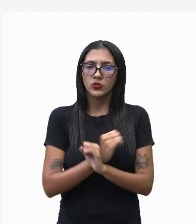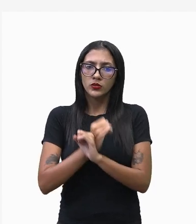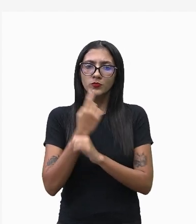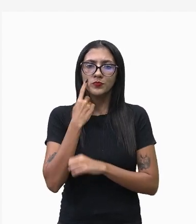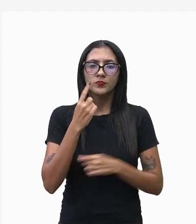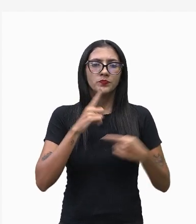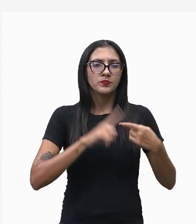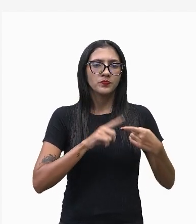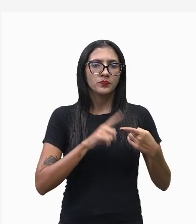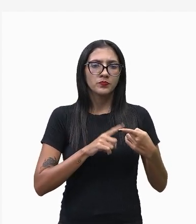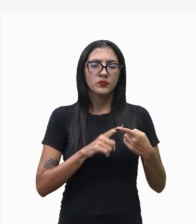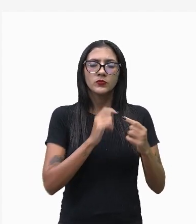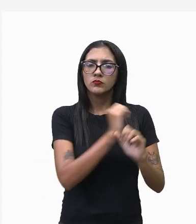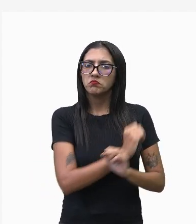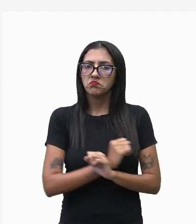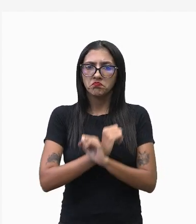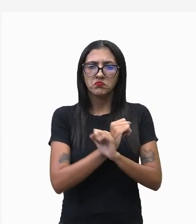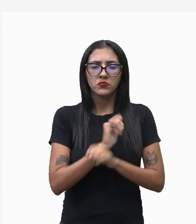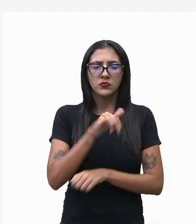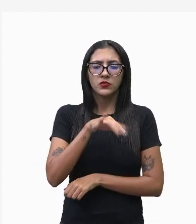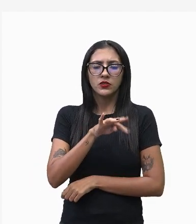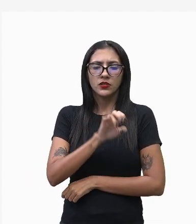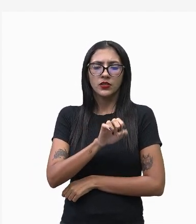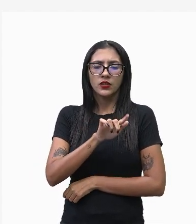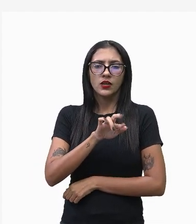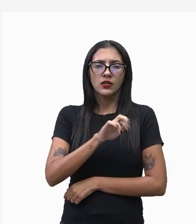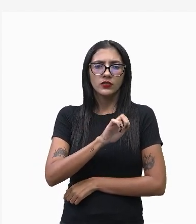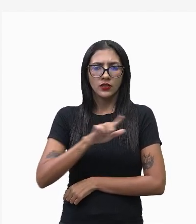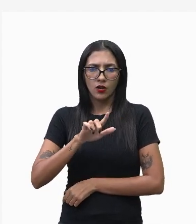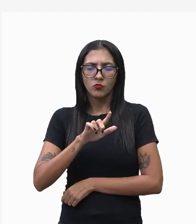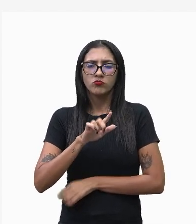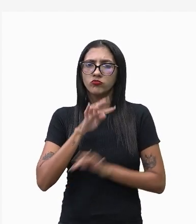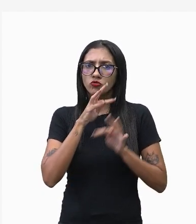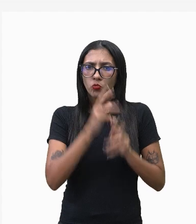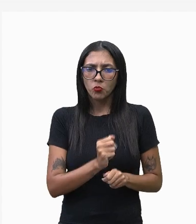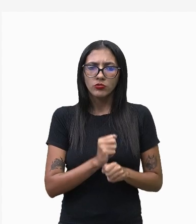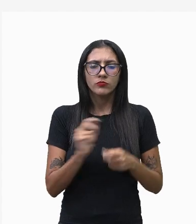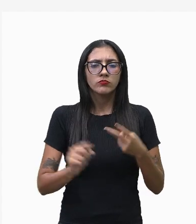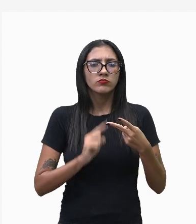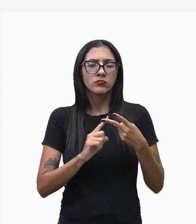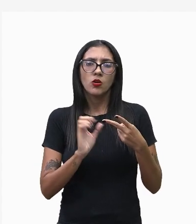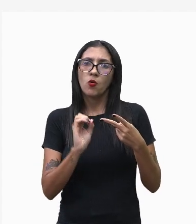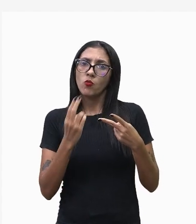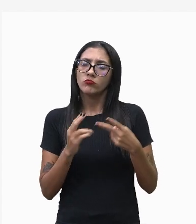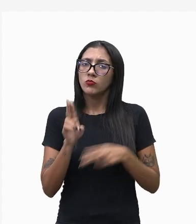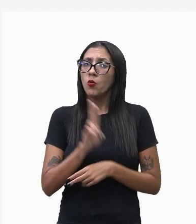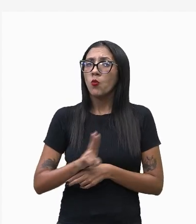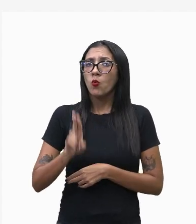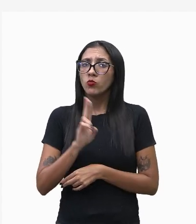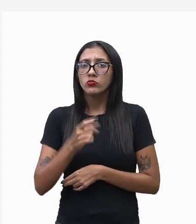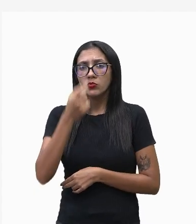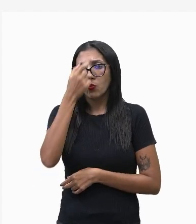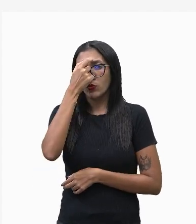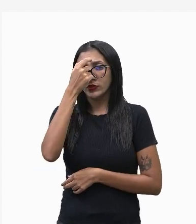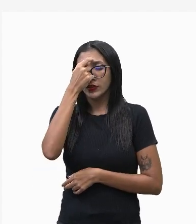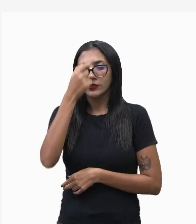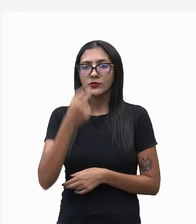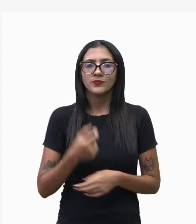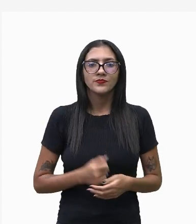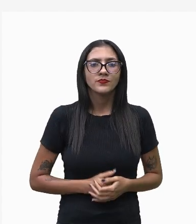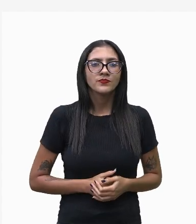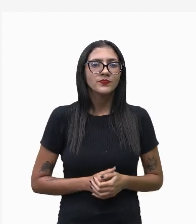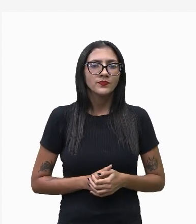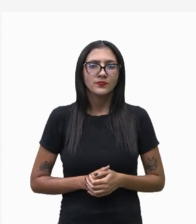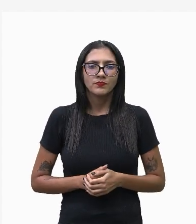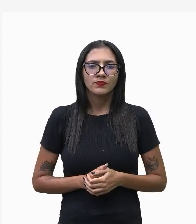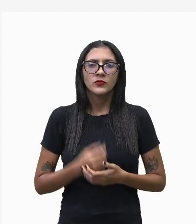de proteção integral ou de uso sustentável. Então, observem que nós temos